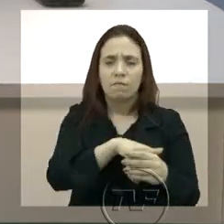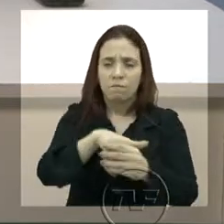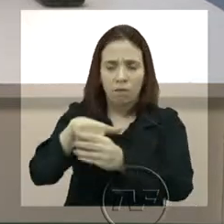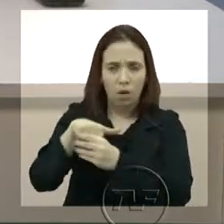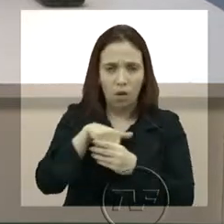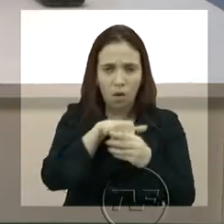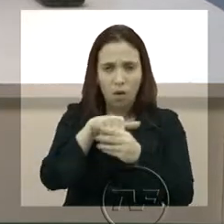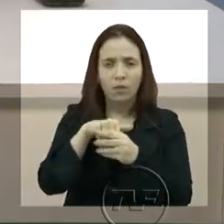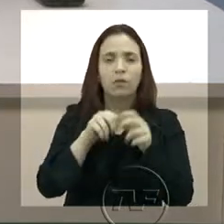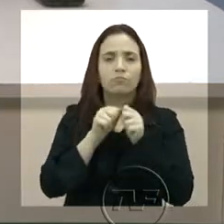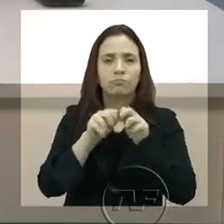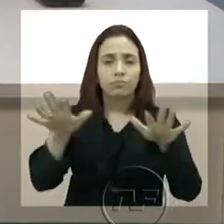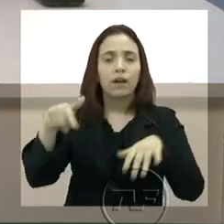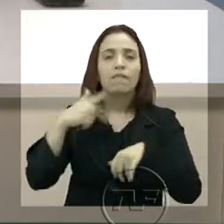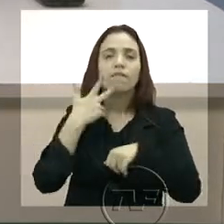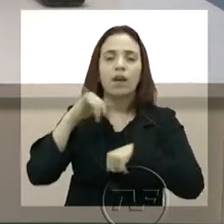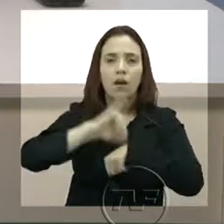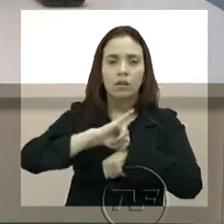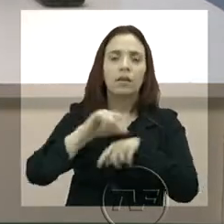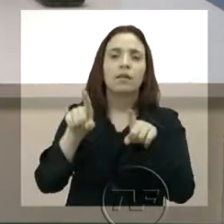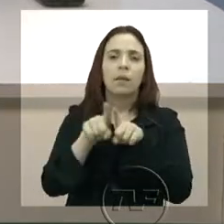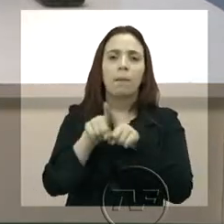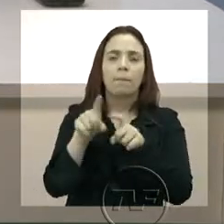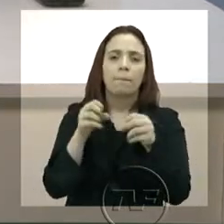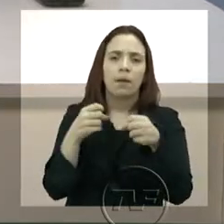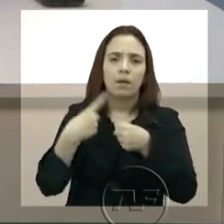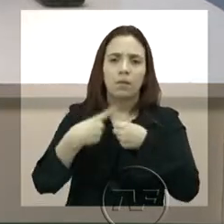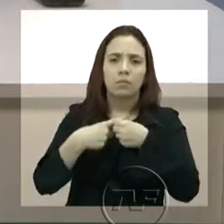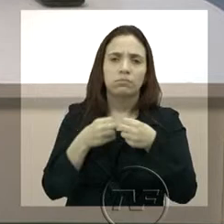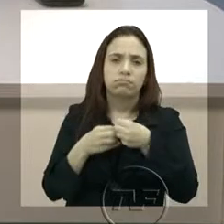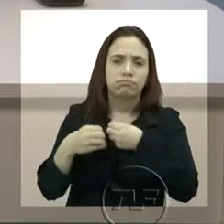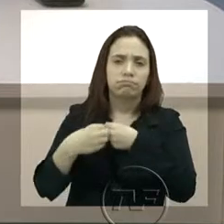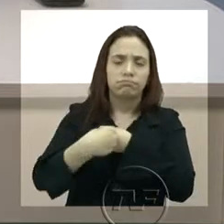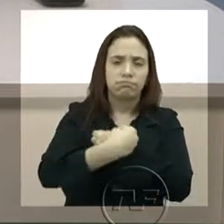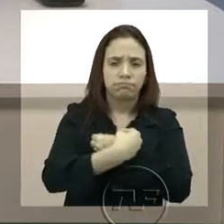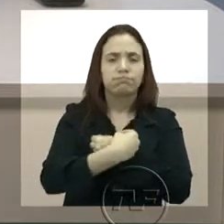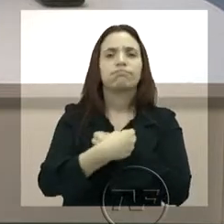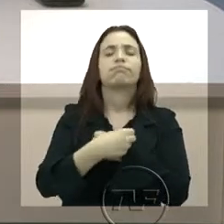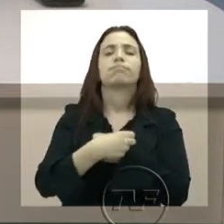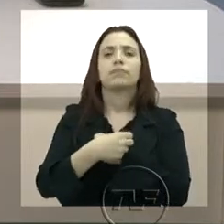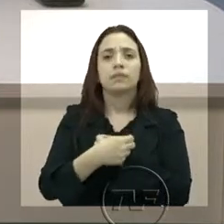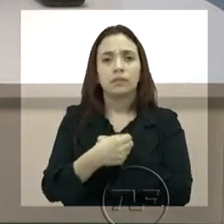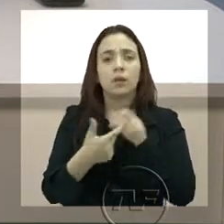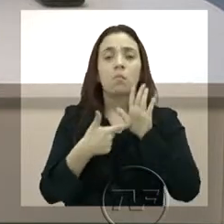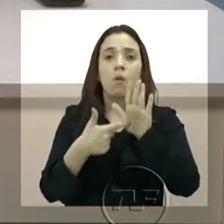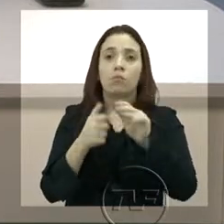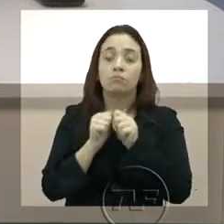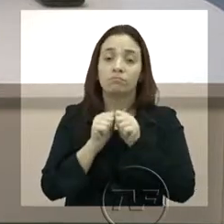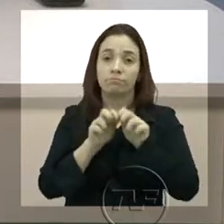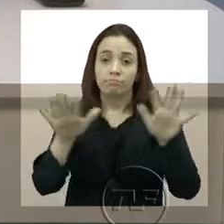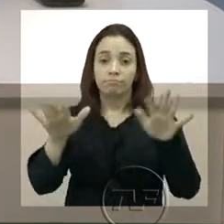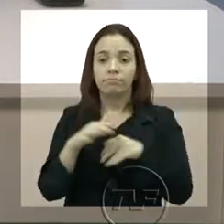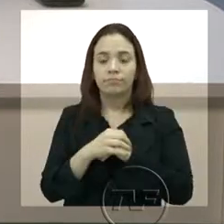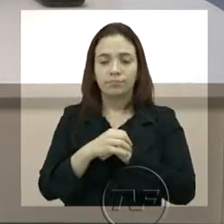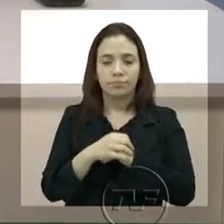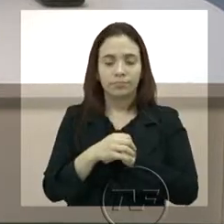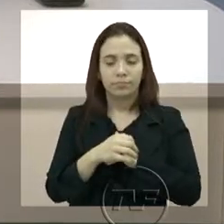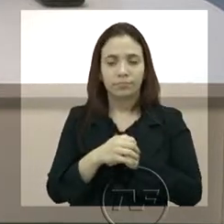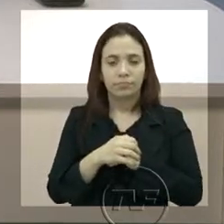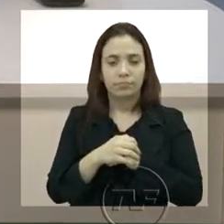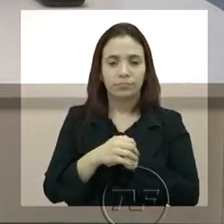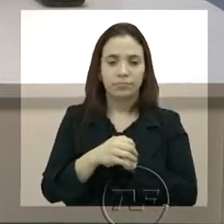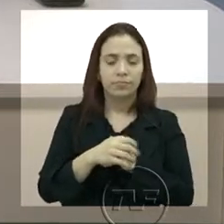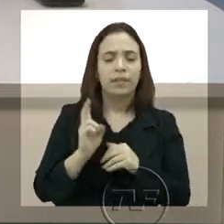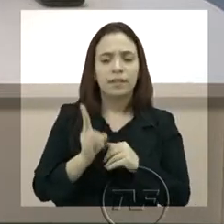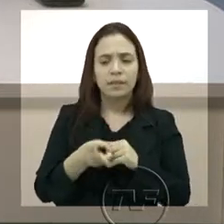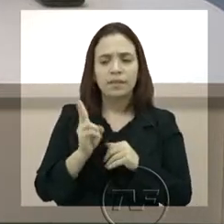região metropolitana, nas regiões metropolitanas do interior, nas macro-regiões interioranas, né, no caso, no nosso interior,